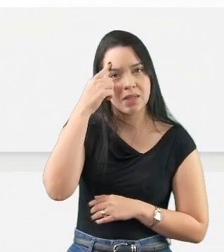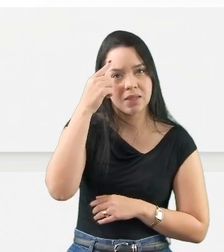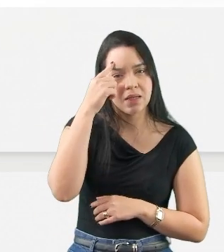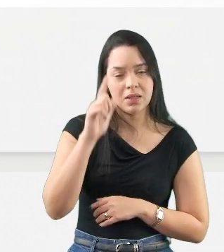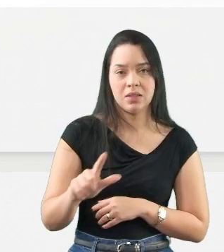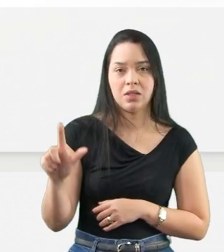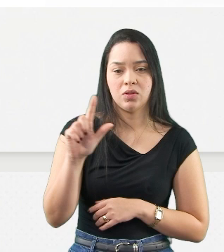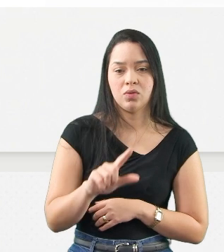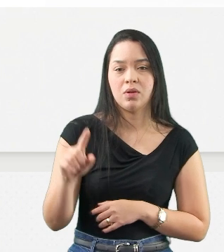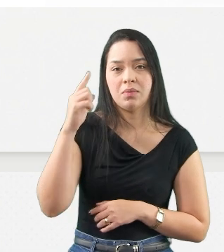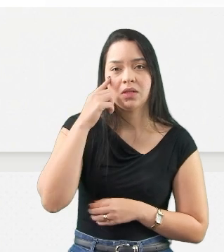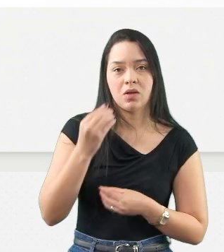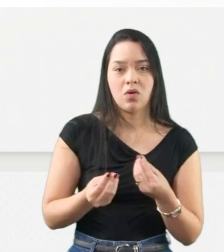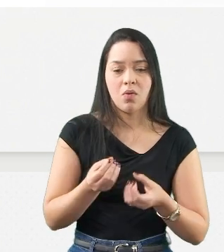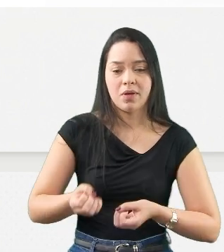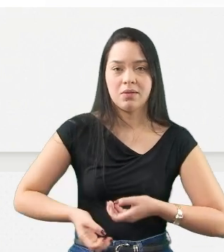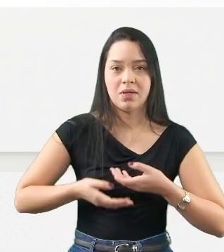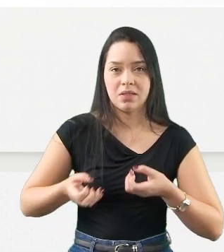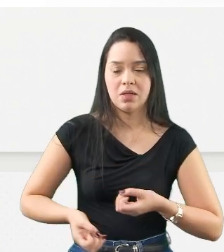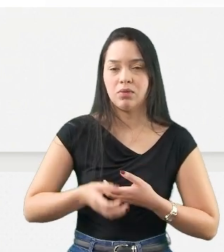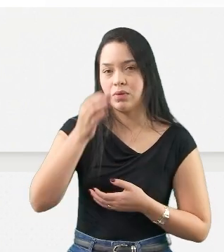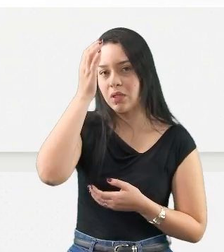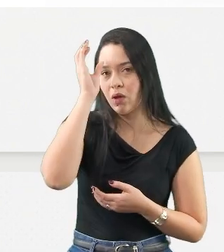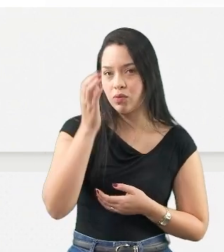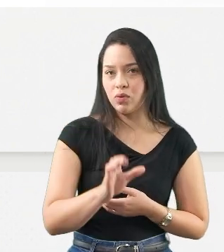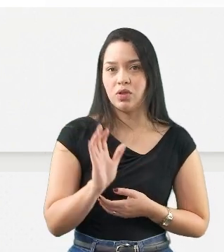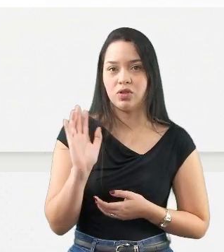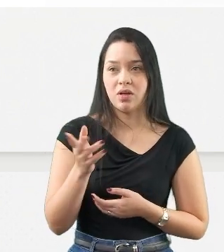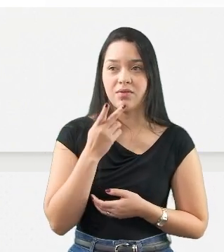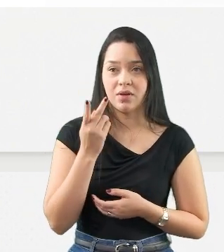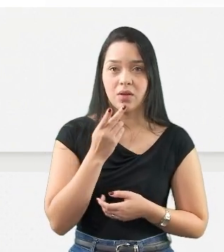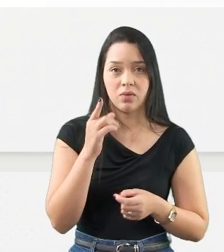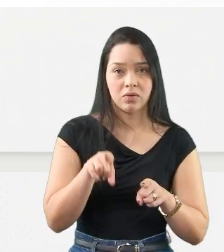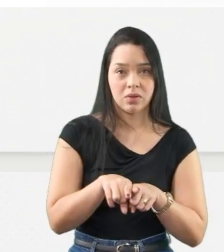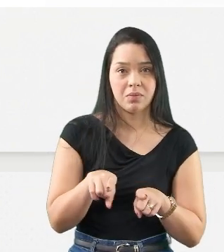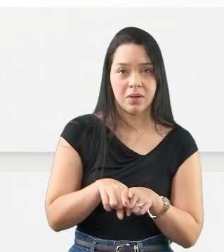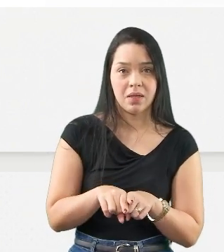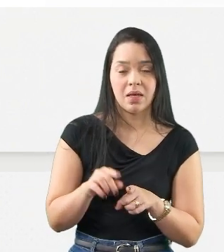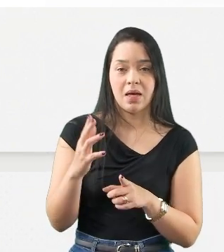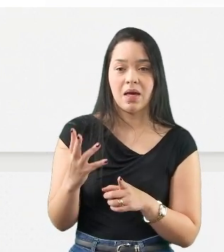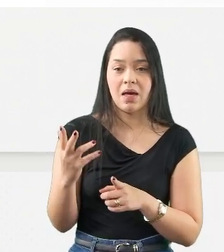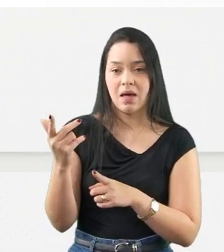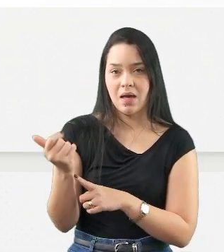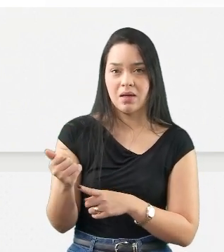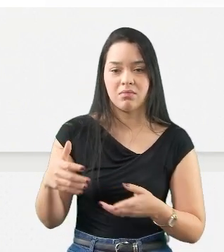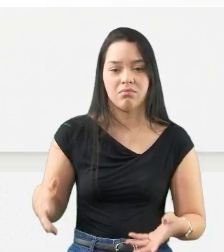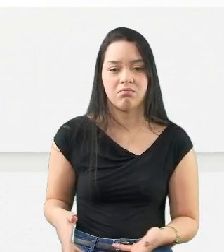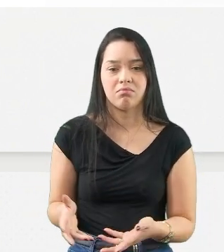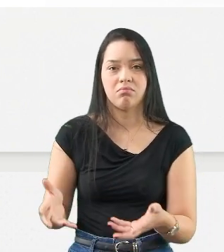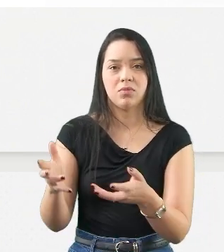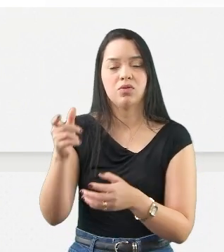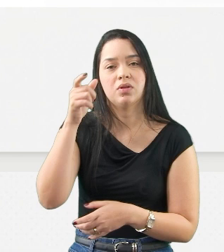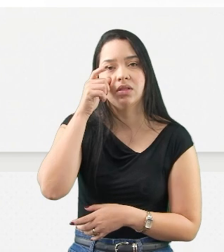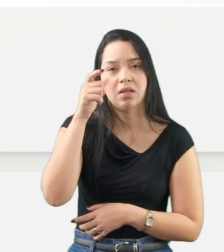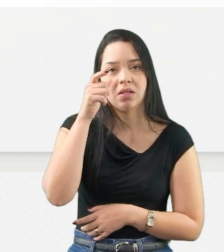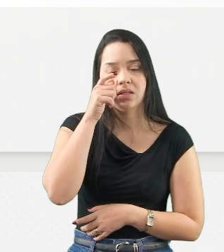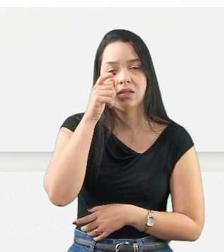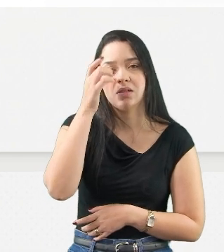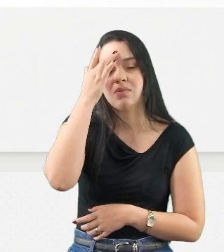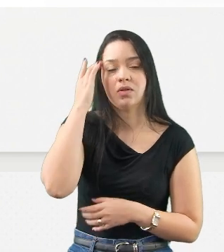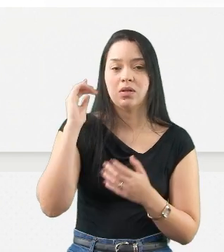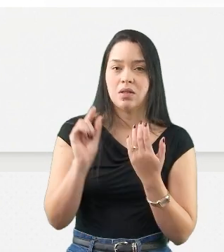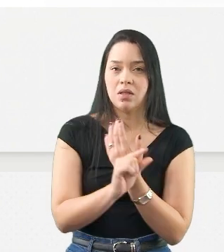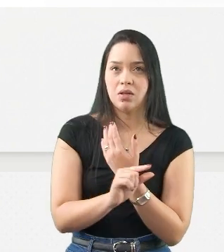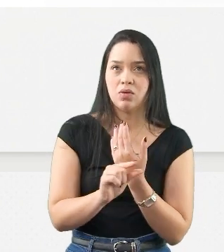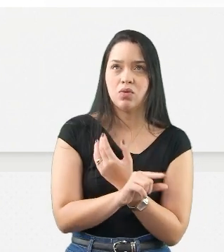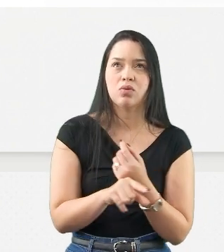tem que entender como uma expressão da cultura, como a gente falou, a arte suscitadora do interesse do leitor, né? A gente percebe